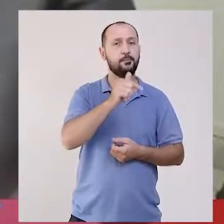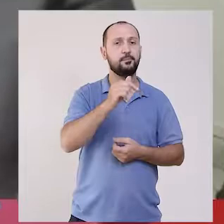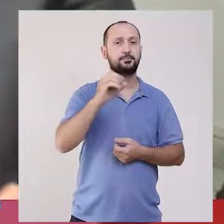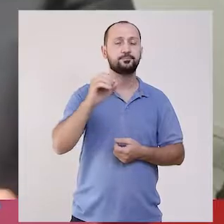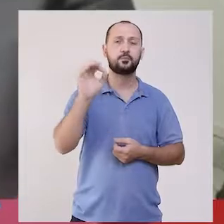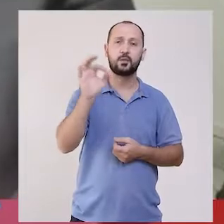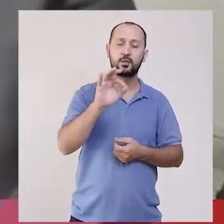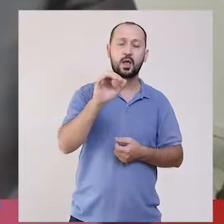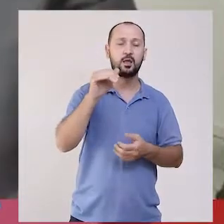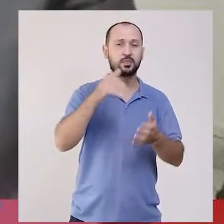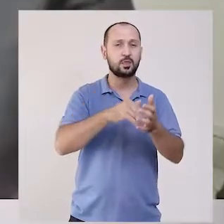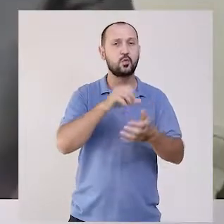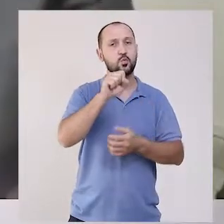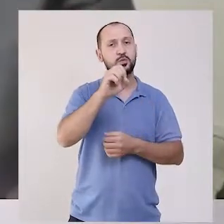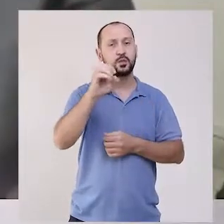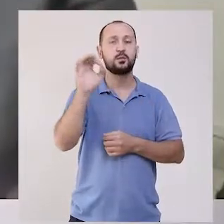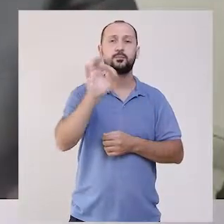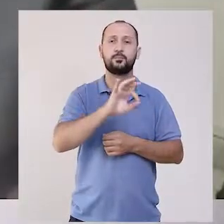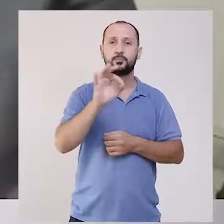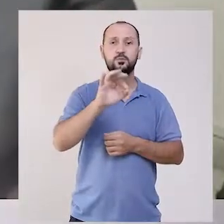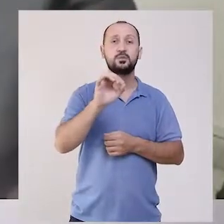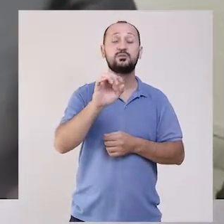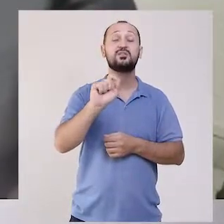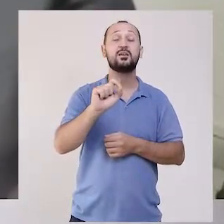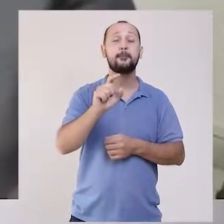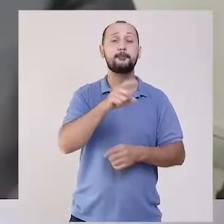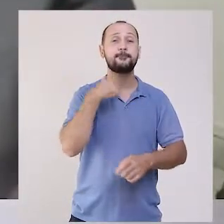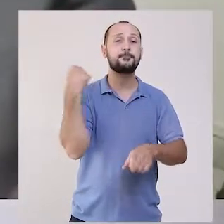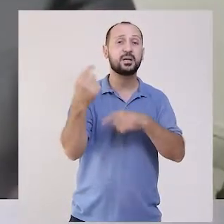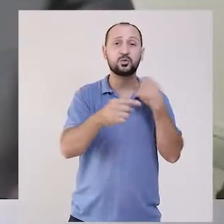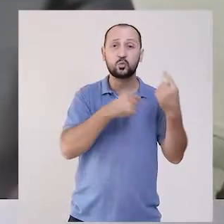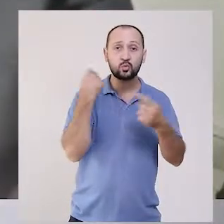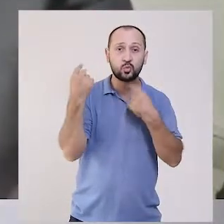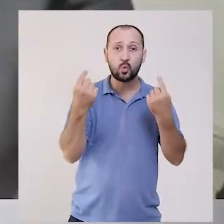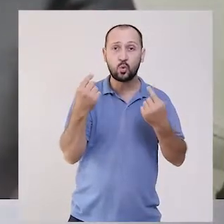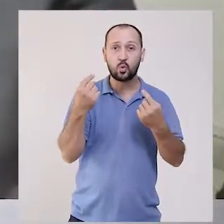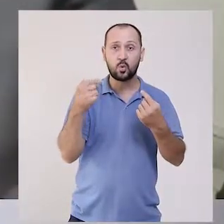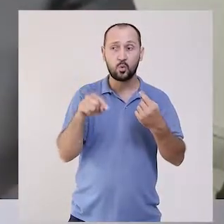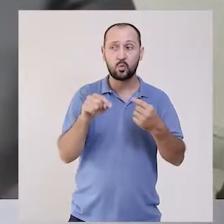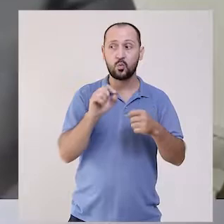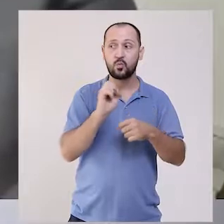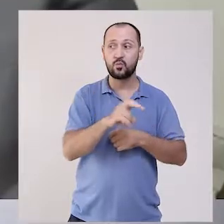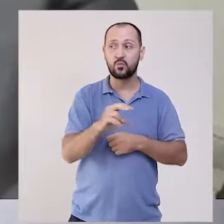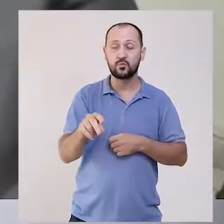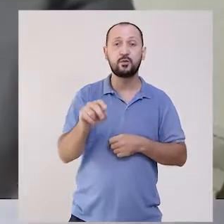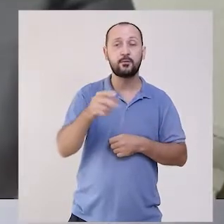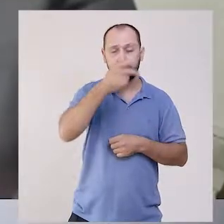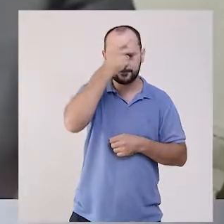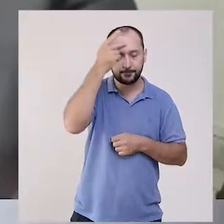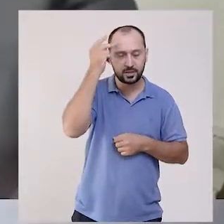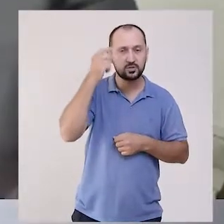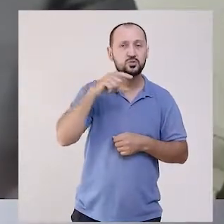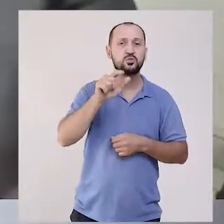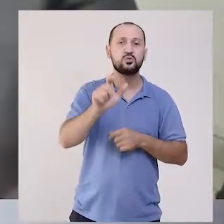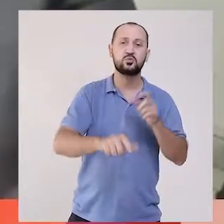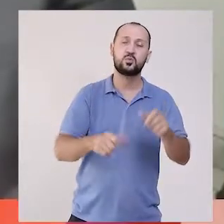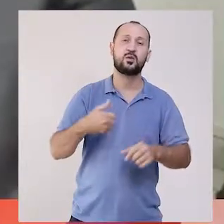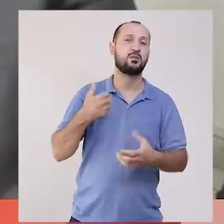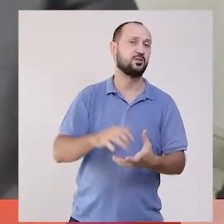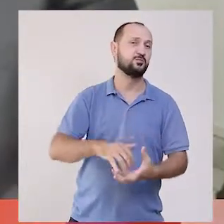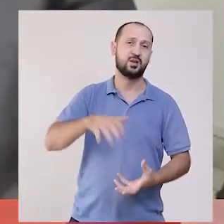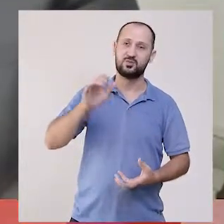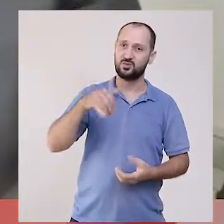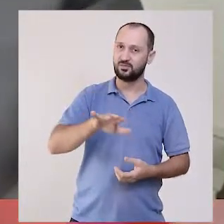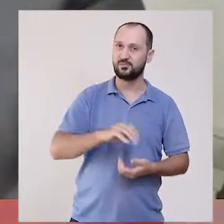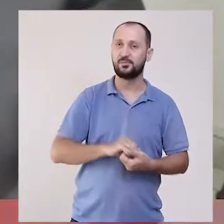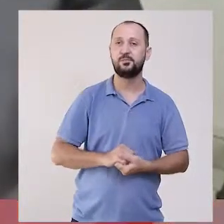que 70% a 80% dos casos fatais são de pessoas de idade. Sabe? Então, nós temos